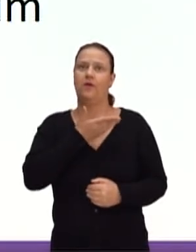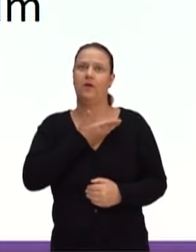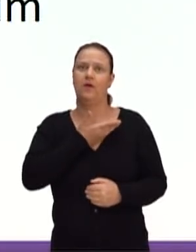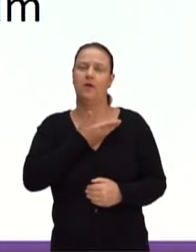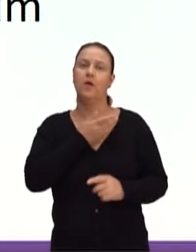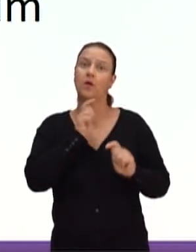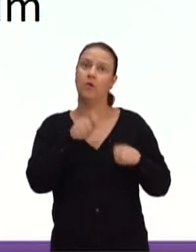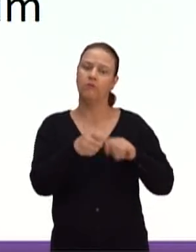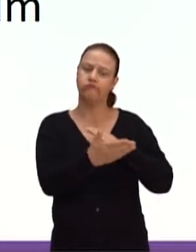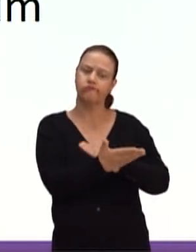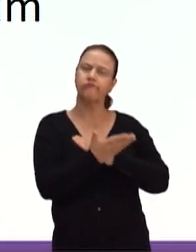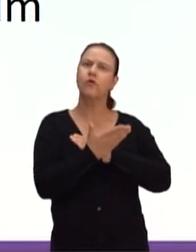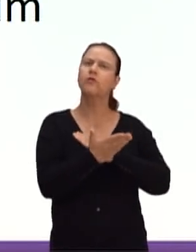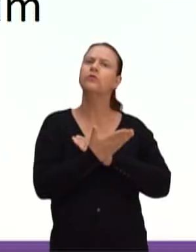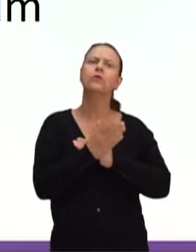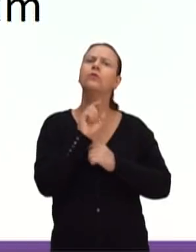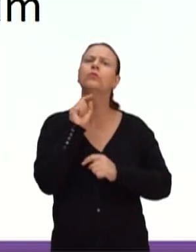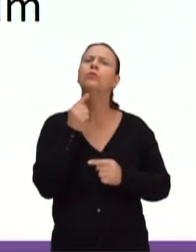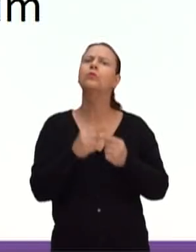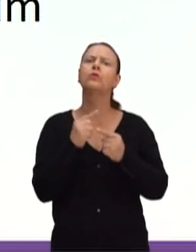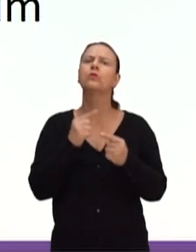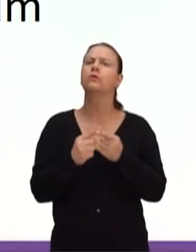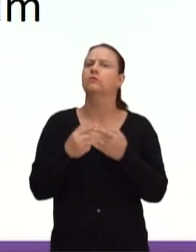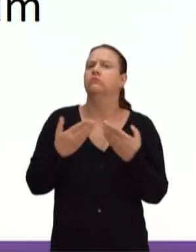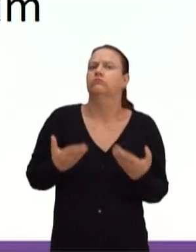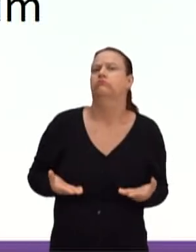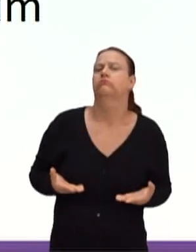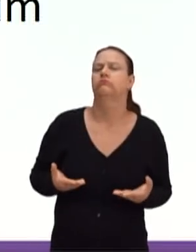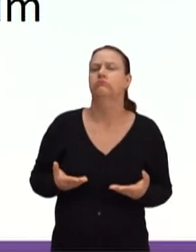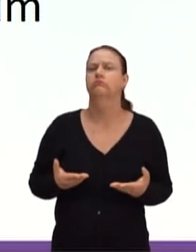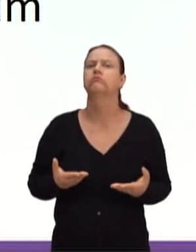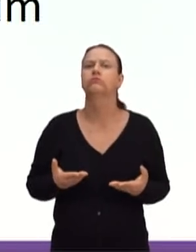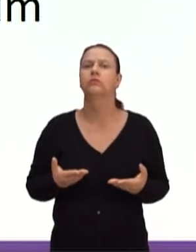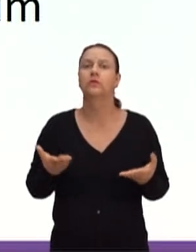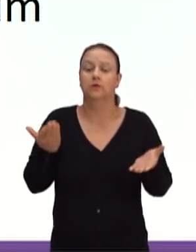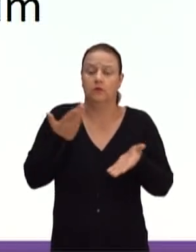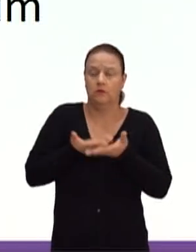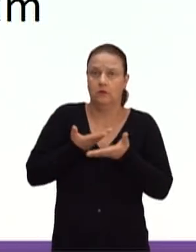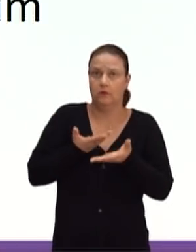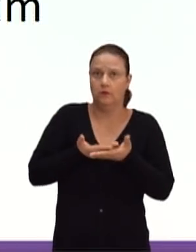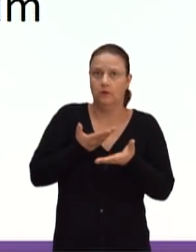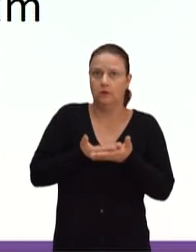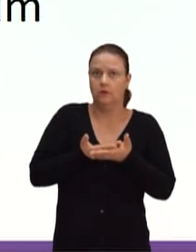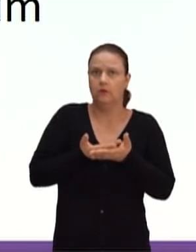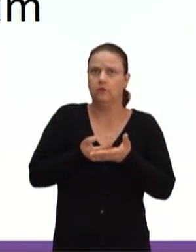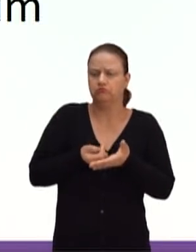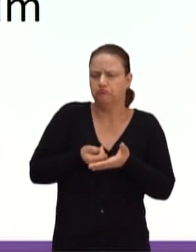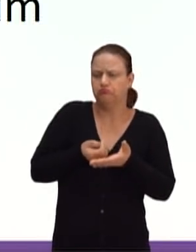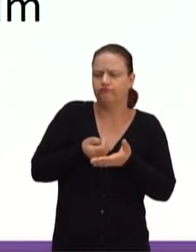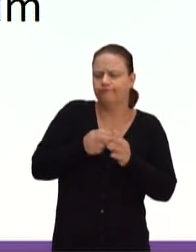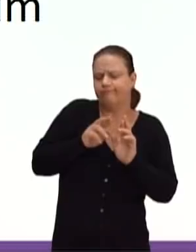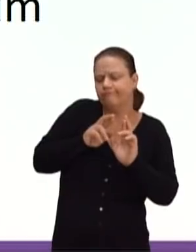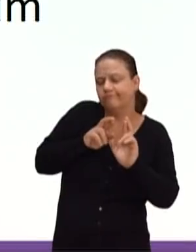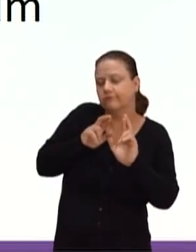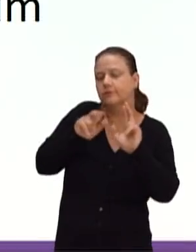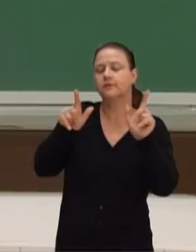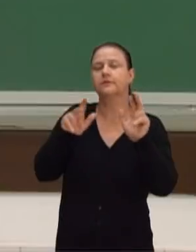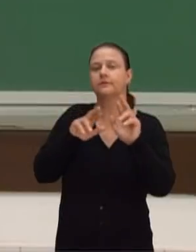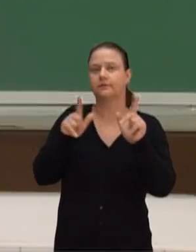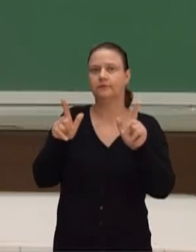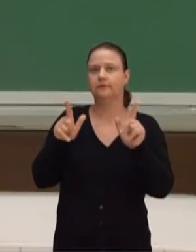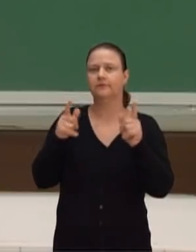servirá para quê? Então, esta aula que nós vamos fazer hoje, ela vai ser uma aula um pouco diferente. Ela não vai ser uma aula com